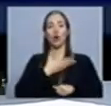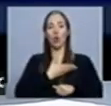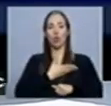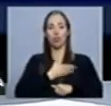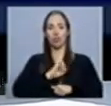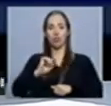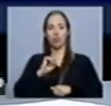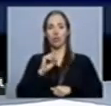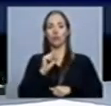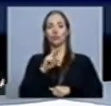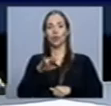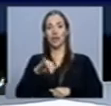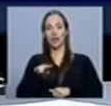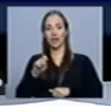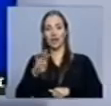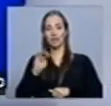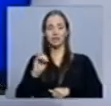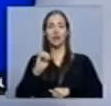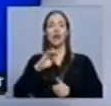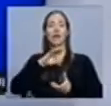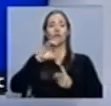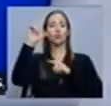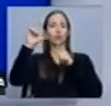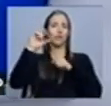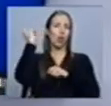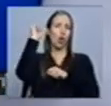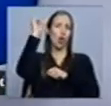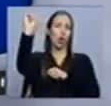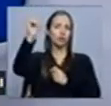mais distante Muito da bem. Terra. Vamos esperar por essa fotografia. Miguel, obrigado e até ao Obrigado. próximo domingo.